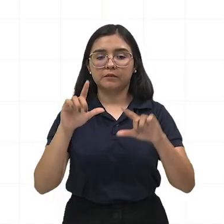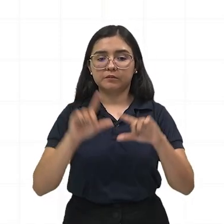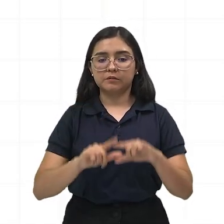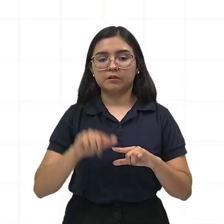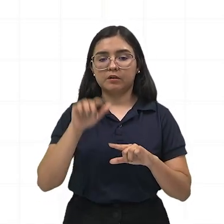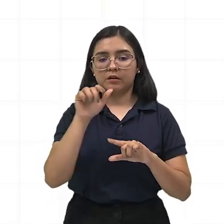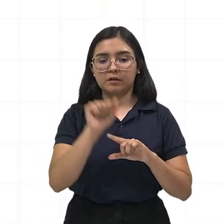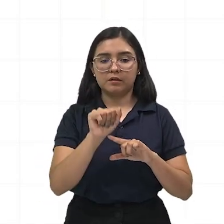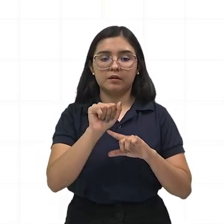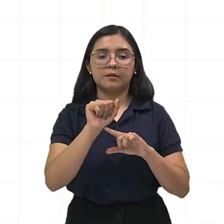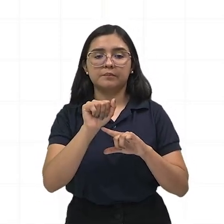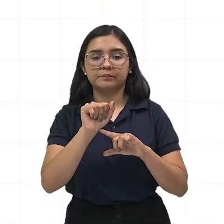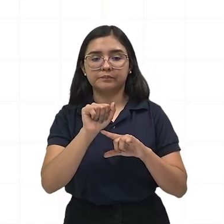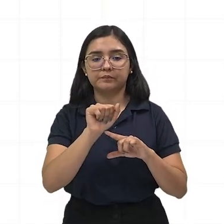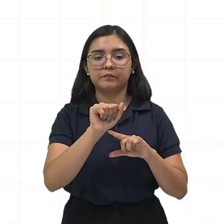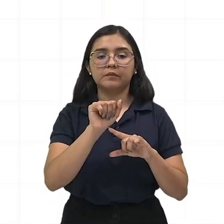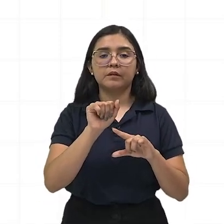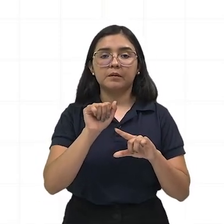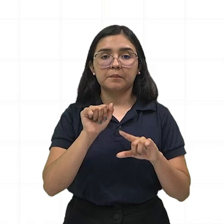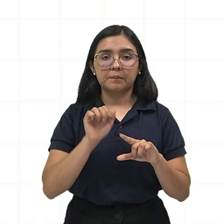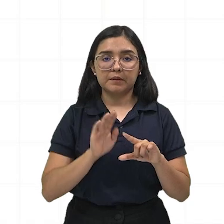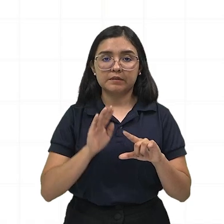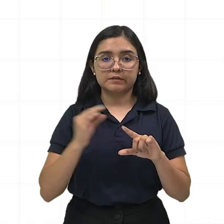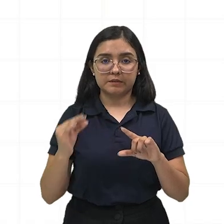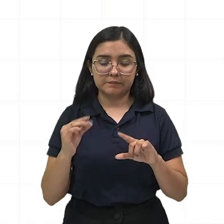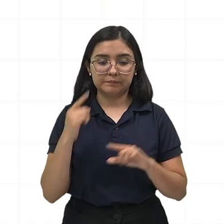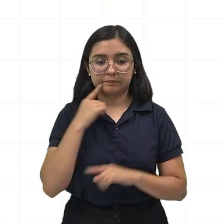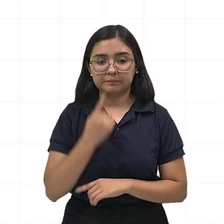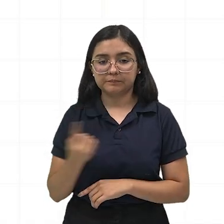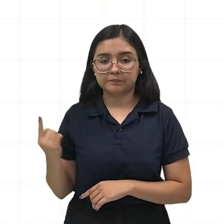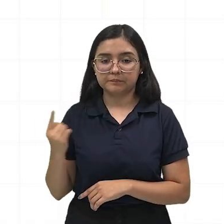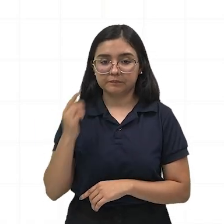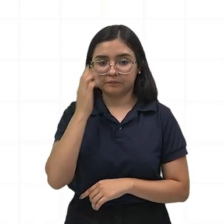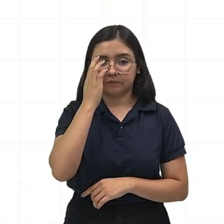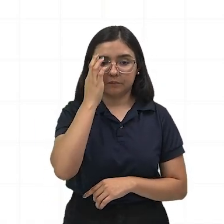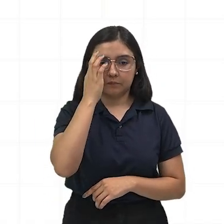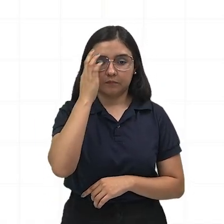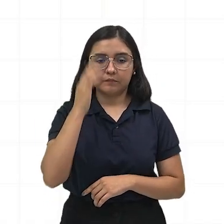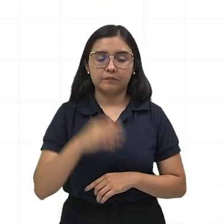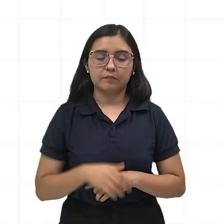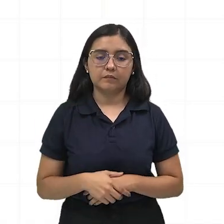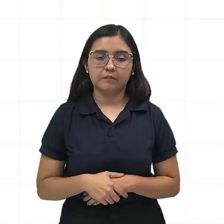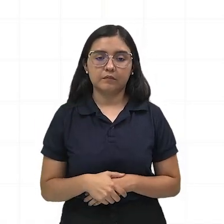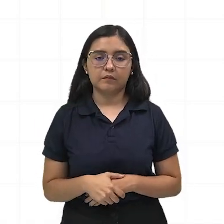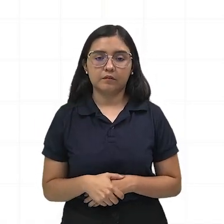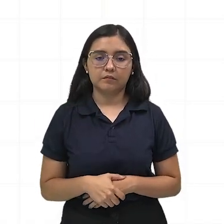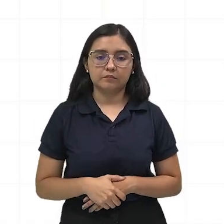ABC, tá? Ó, o triângulo ABC está aqui.